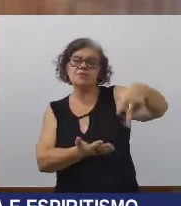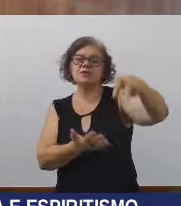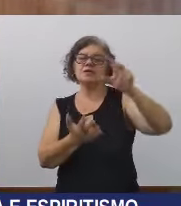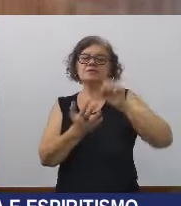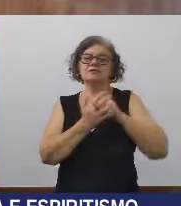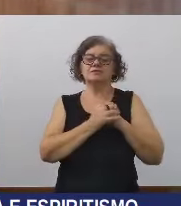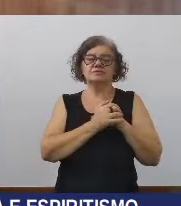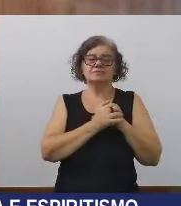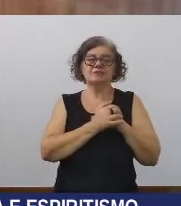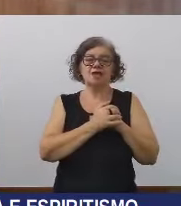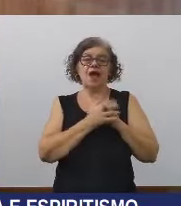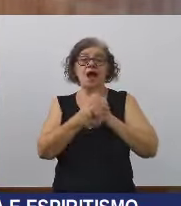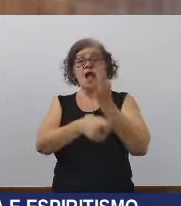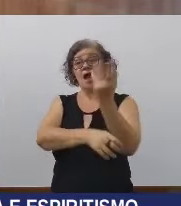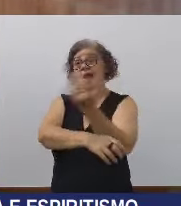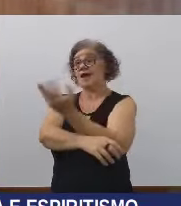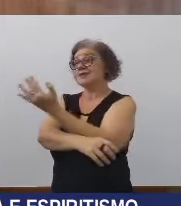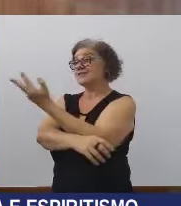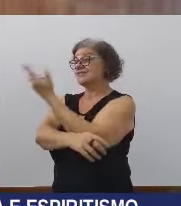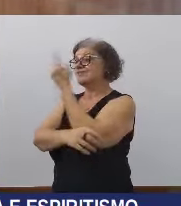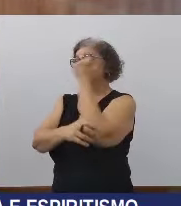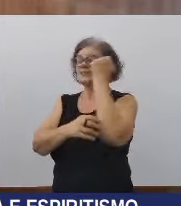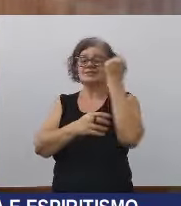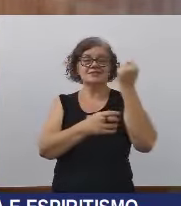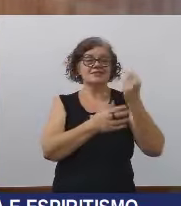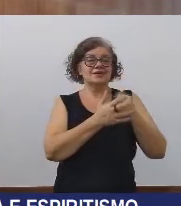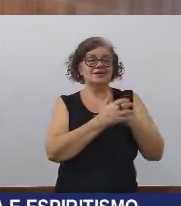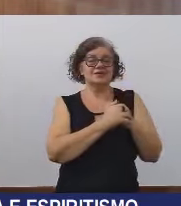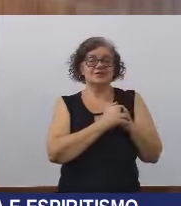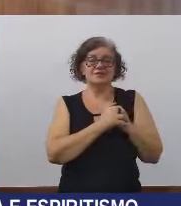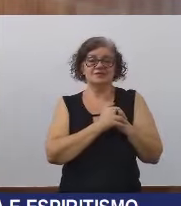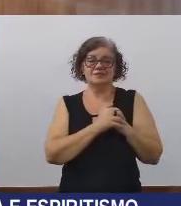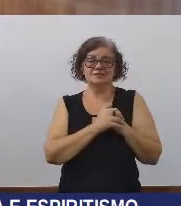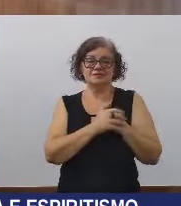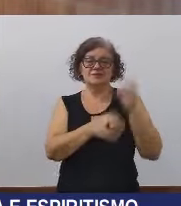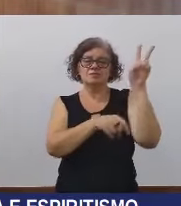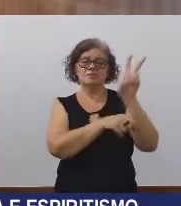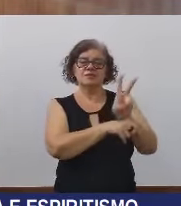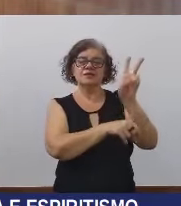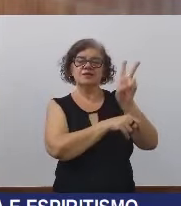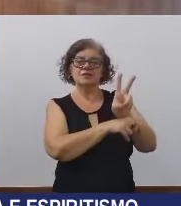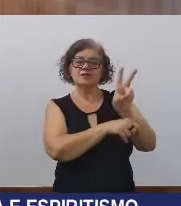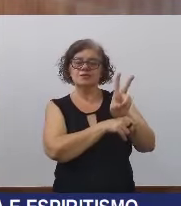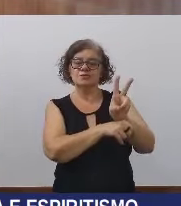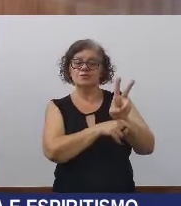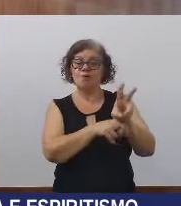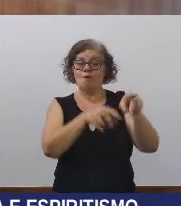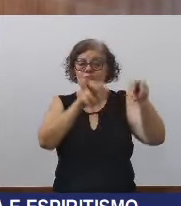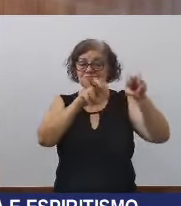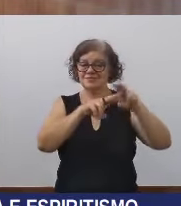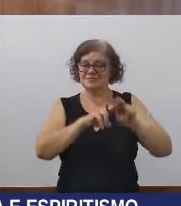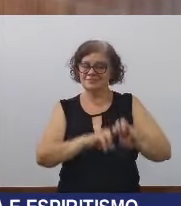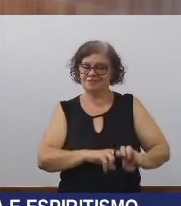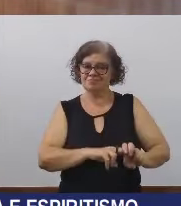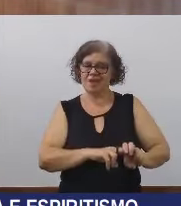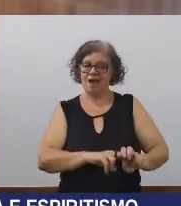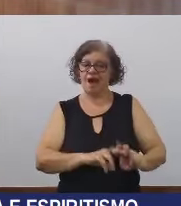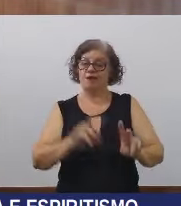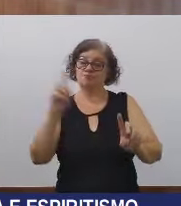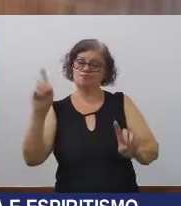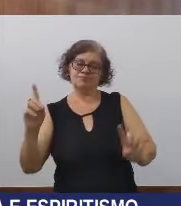caminhando. E as paisagens, para quem cuidou de sentar do lado